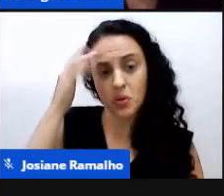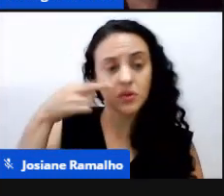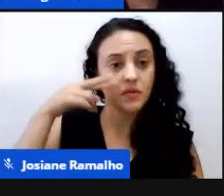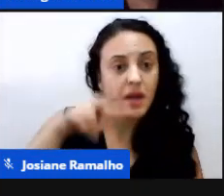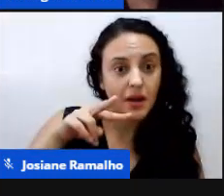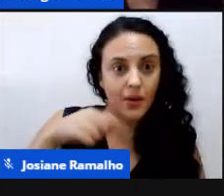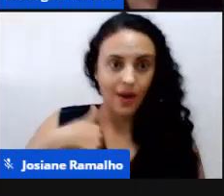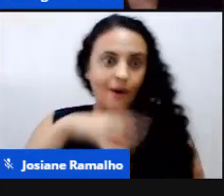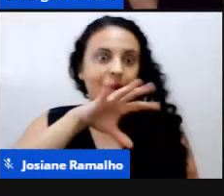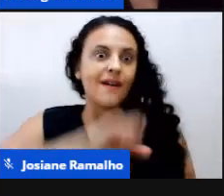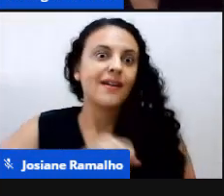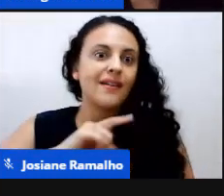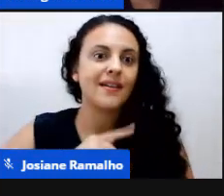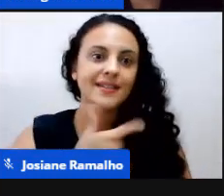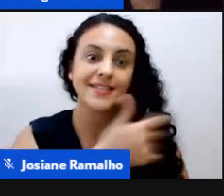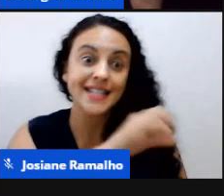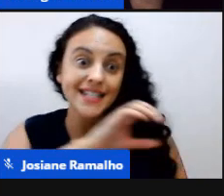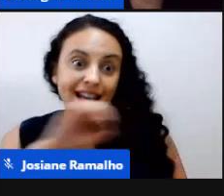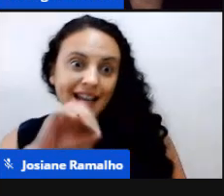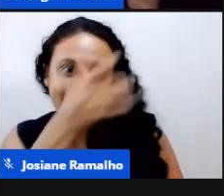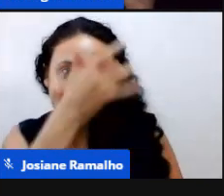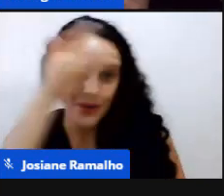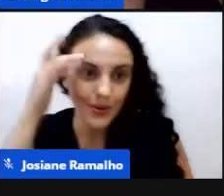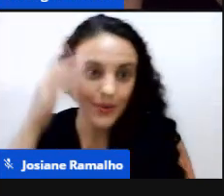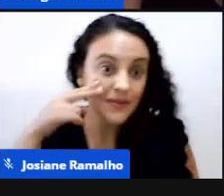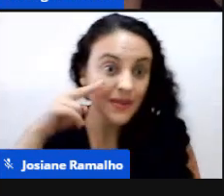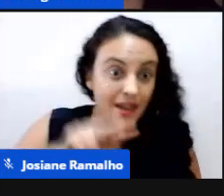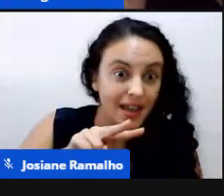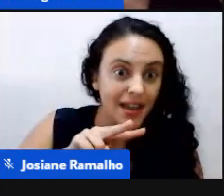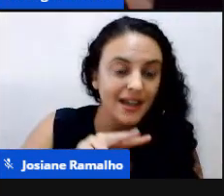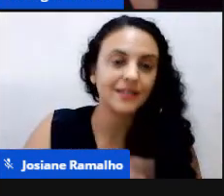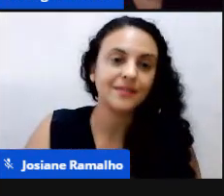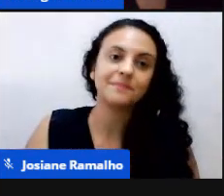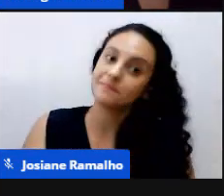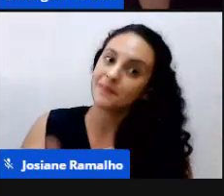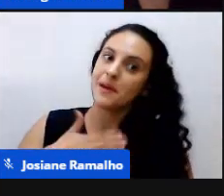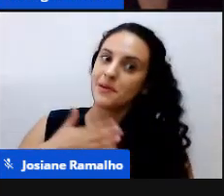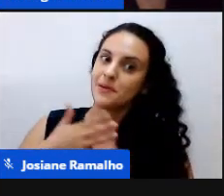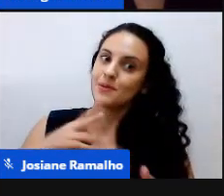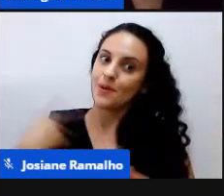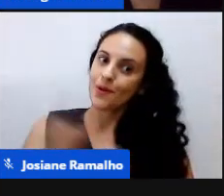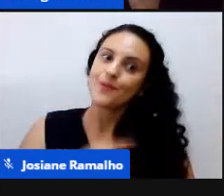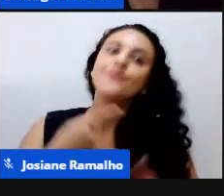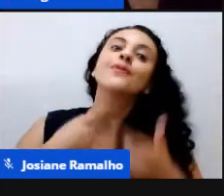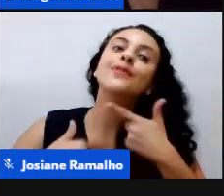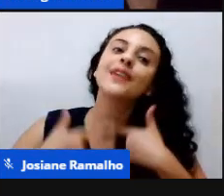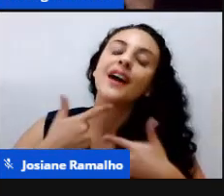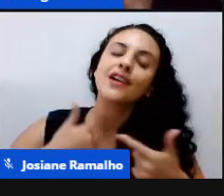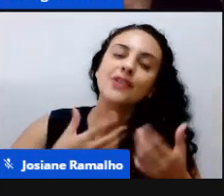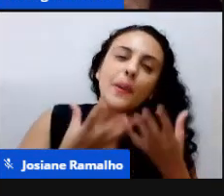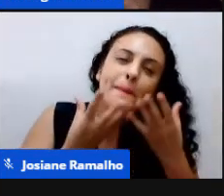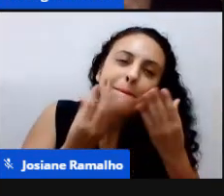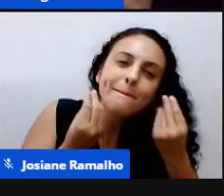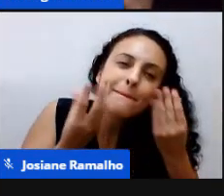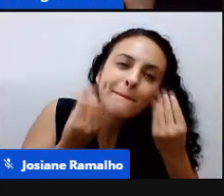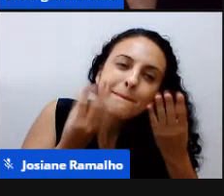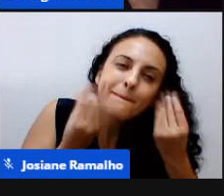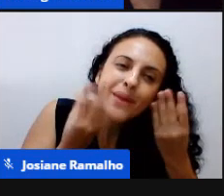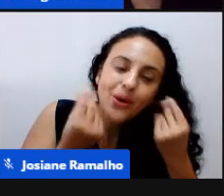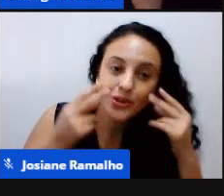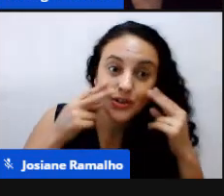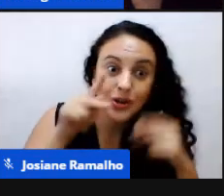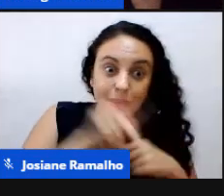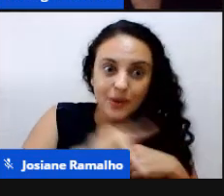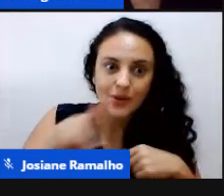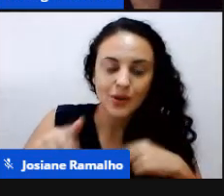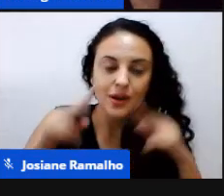não muitos, tem nessa live. Elisângela. Oi? Espero que muitos professores. Isso, a gente espera que muitos, mas nem sempre. Mas